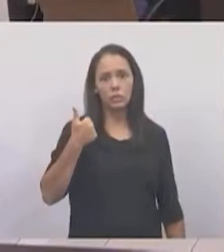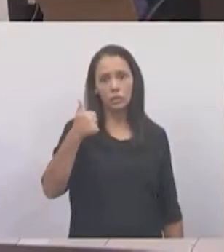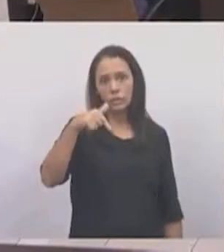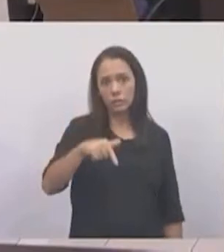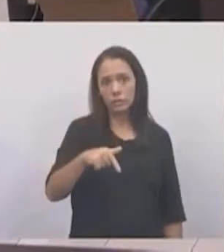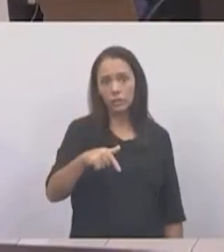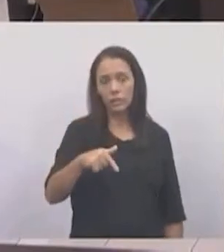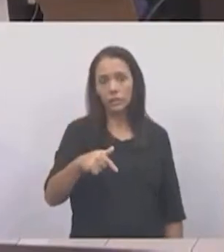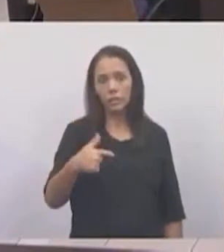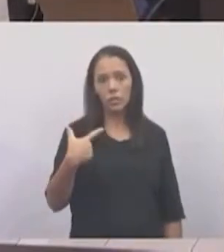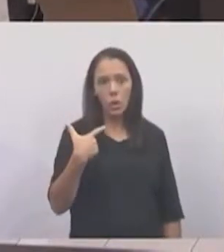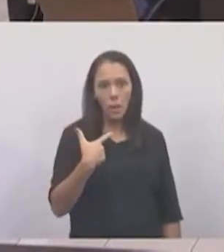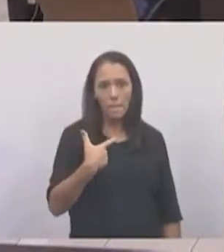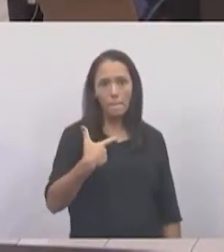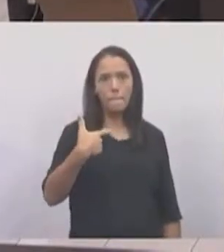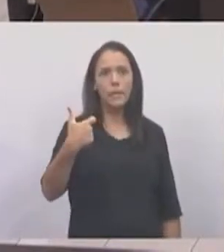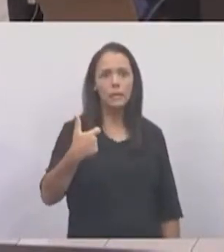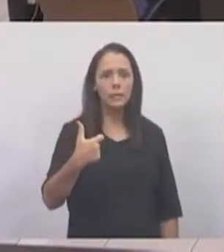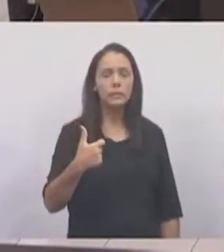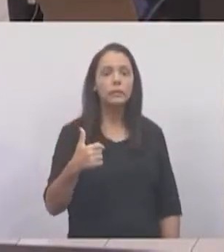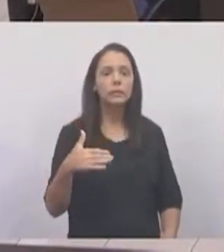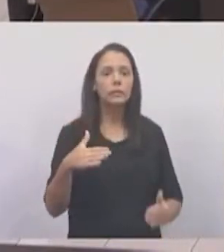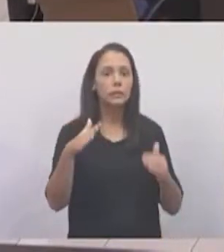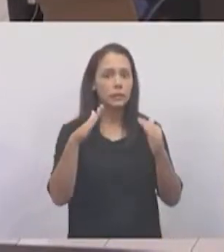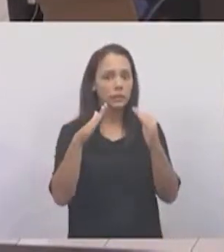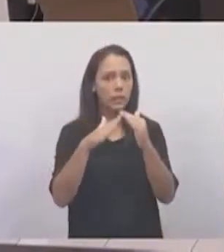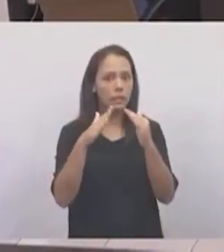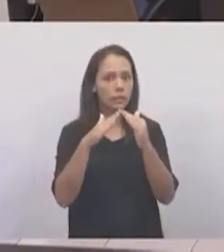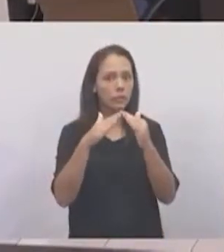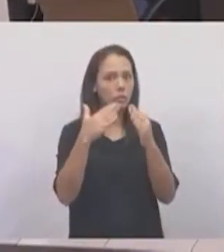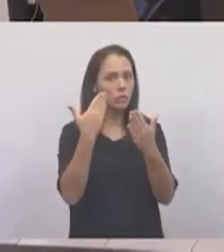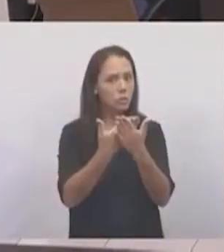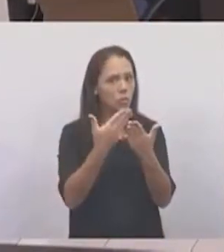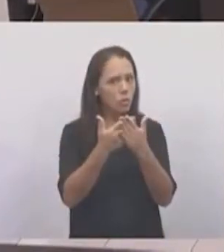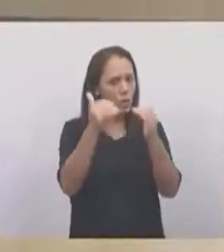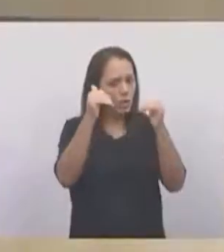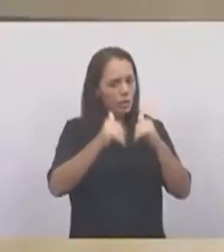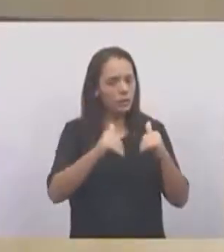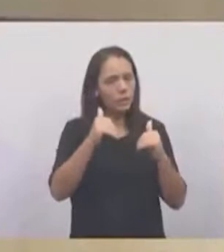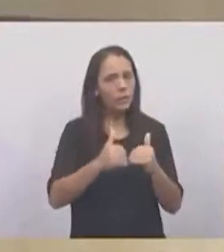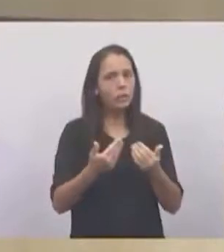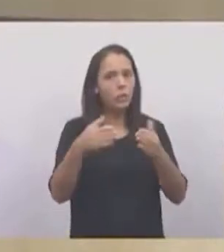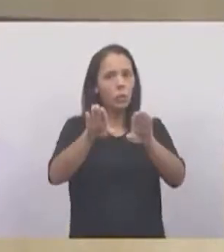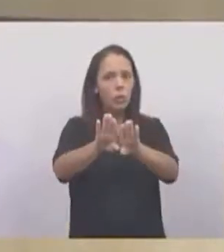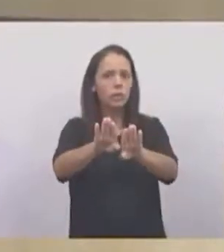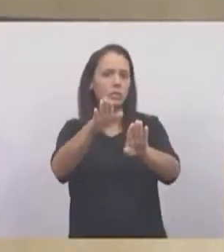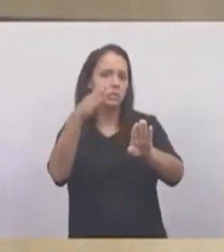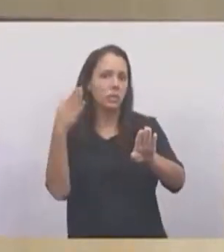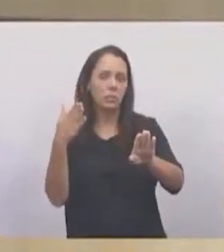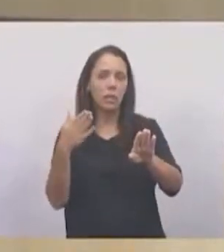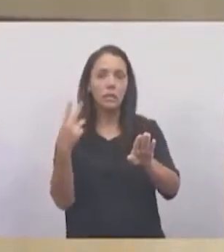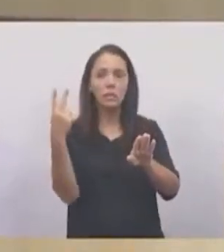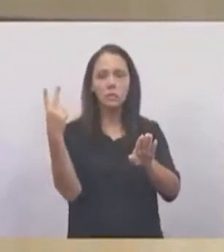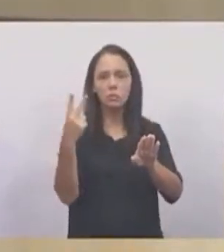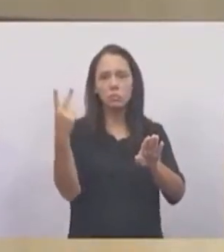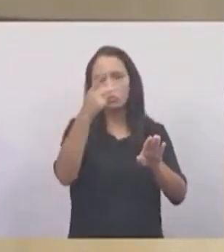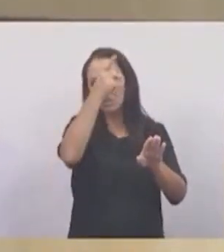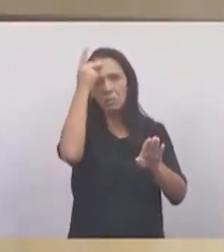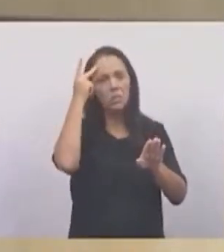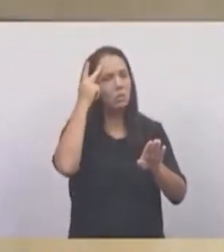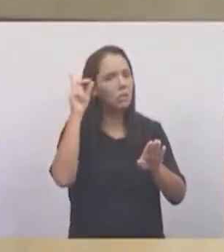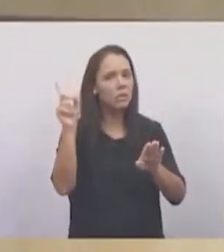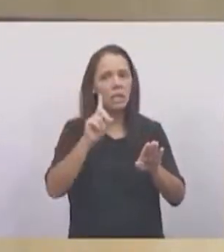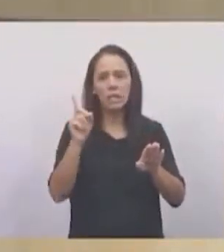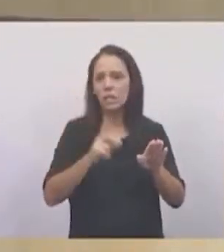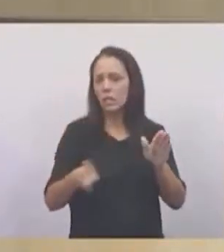anos, eu fui baleado dentro de um colégio lá no Nova Esperança. Portão da escola aberto, 2 indivíduos que não estudavam